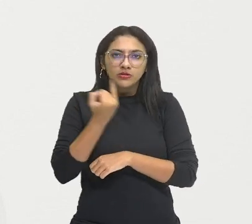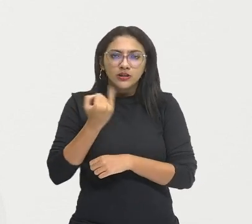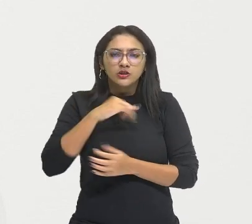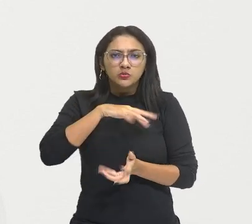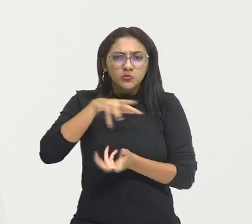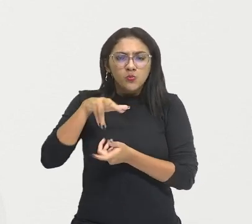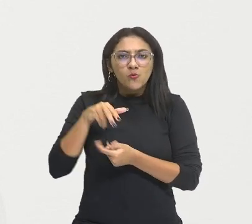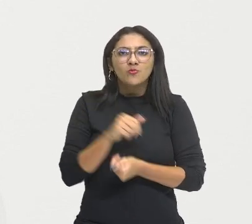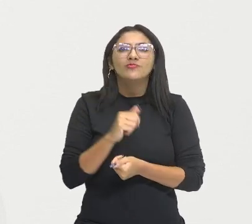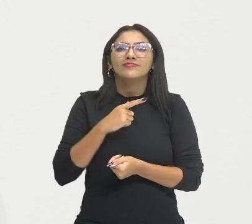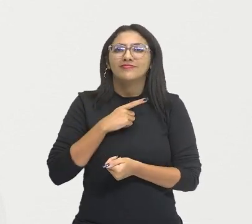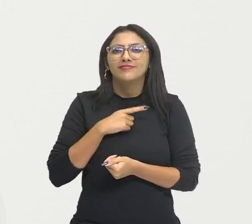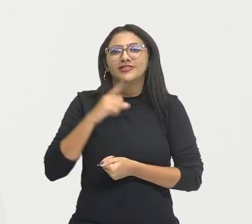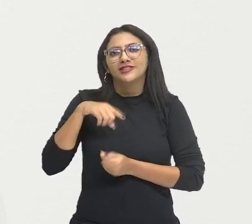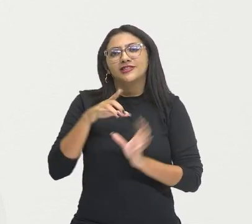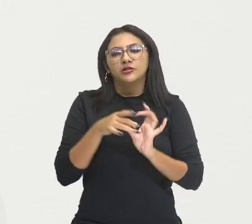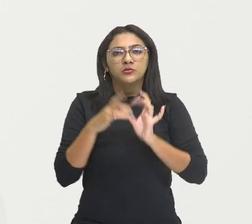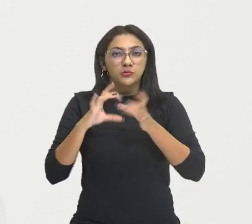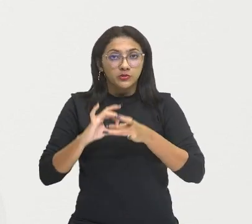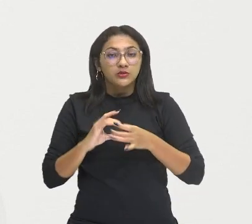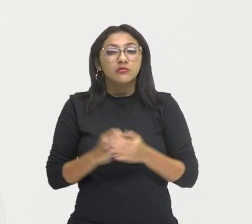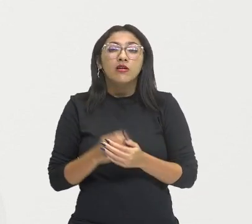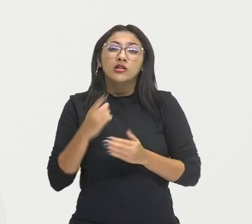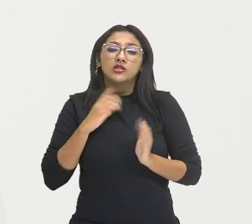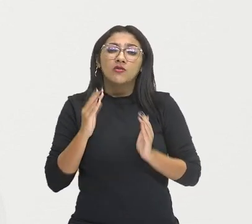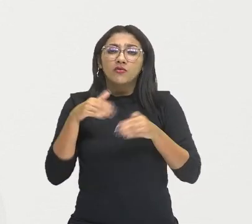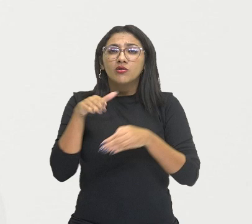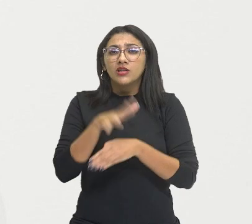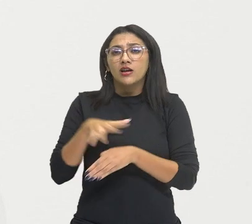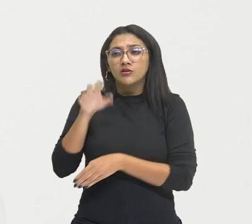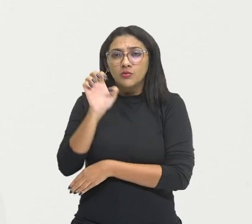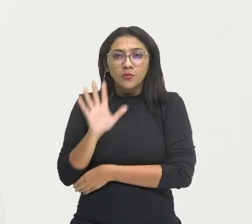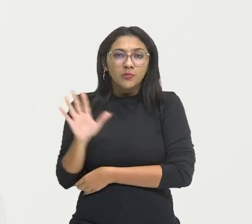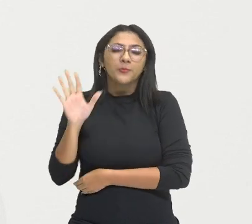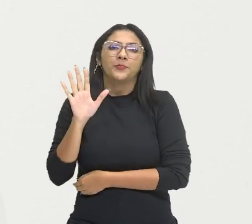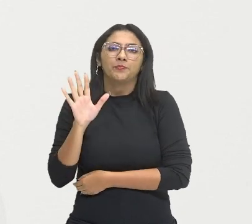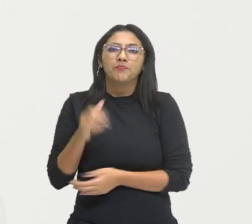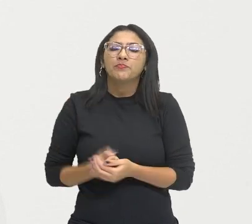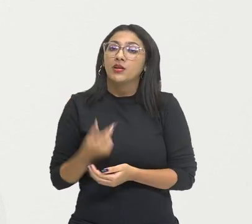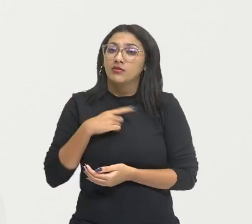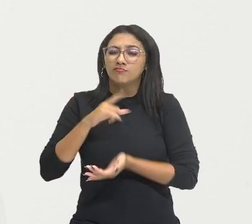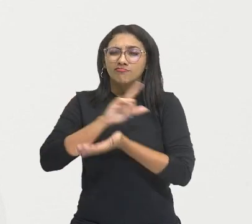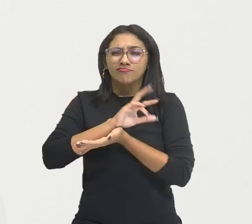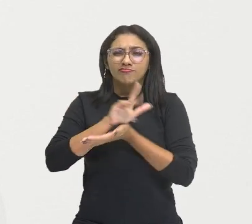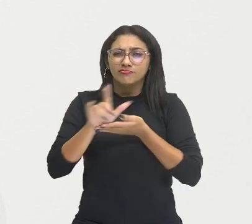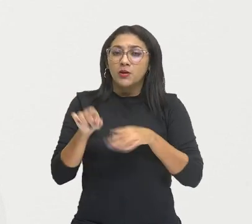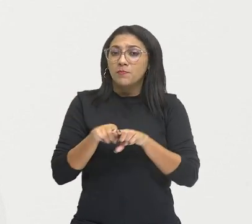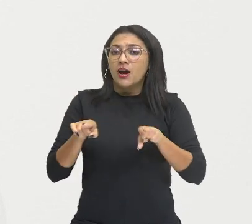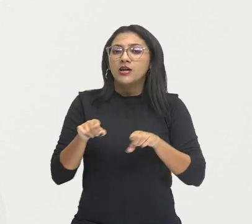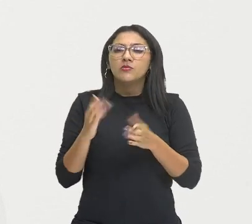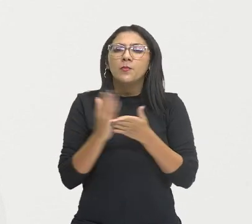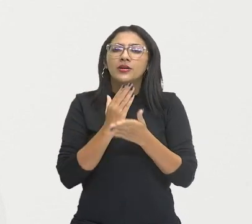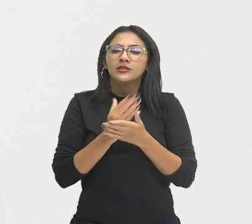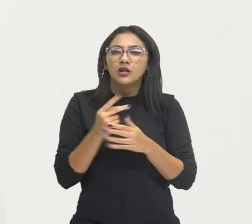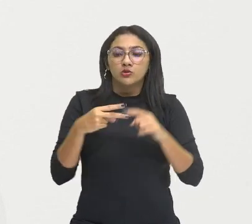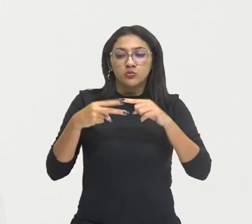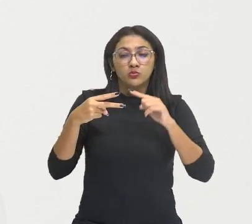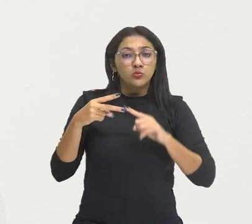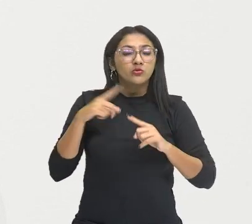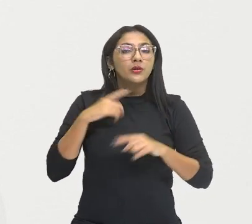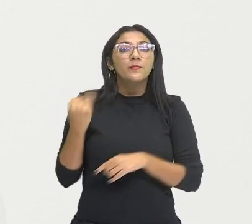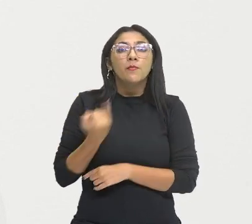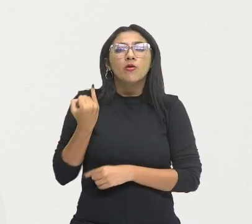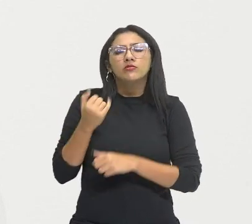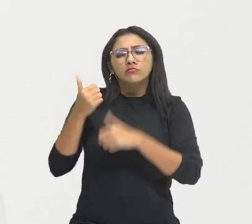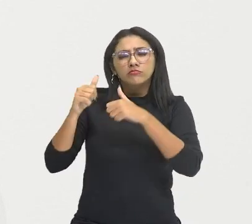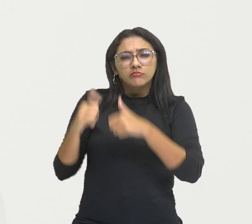mundiais, né, que a gente tinha nesse contexto, elas se concentravam na Europa. Nós temos diversas, tá? Mas eu trouxe aqui 2 que são bem importantes para a gente fazer